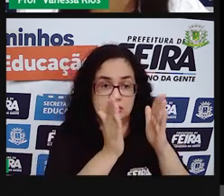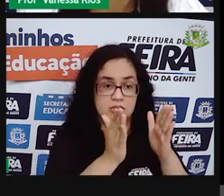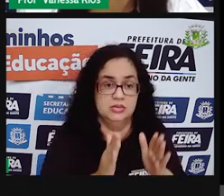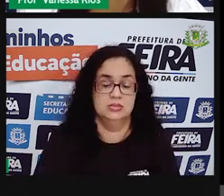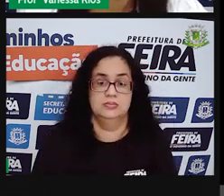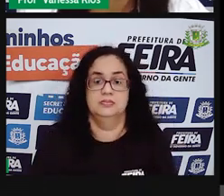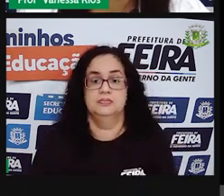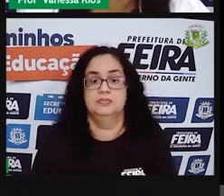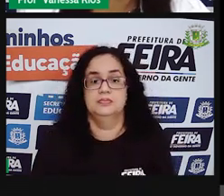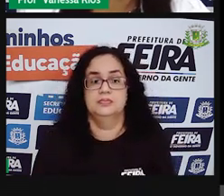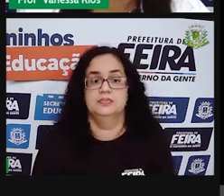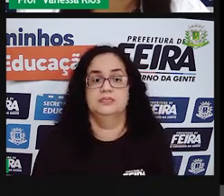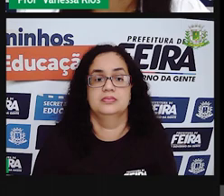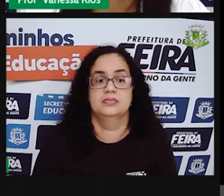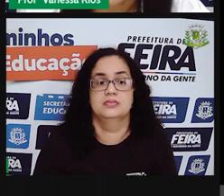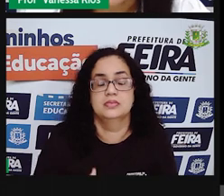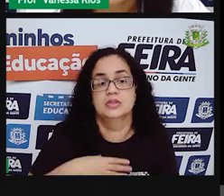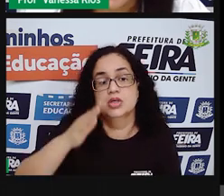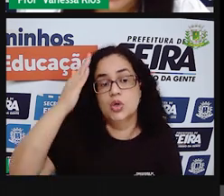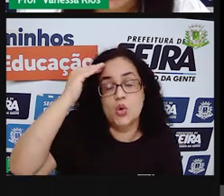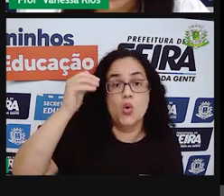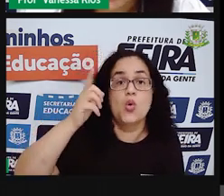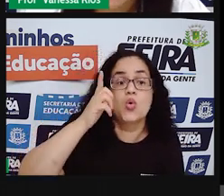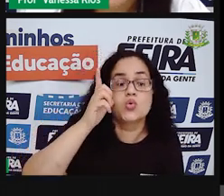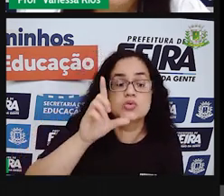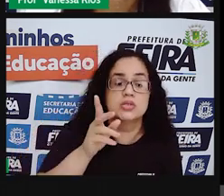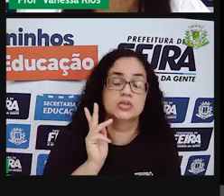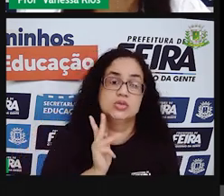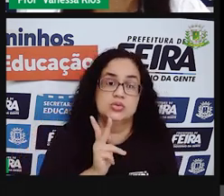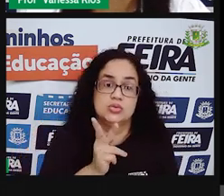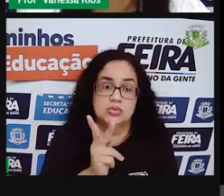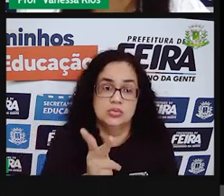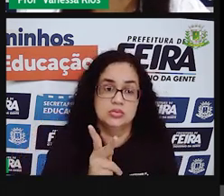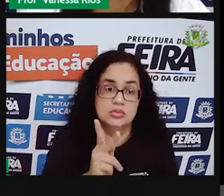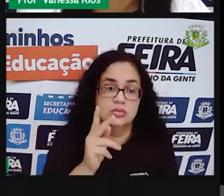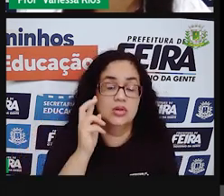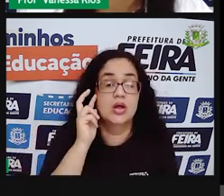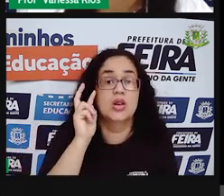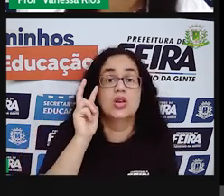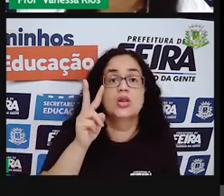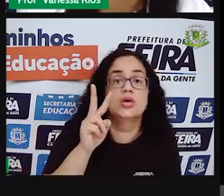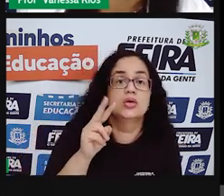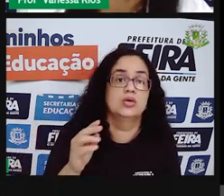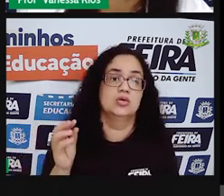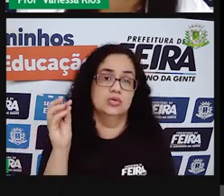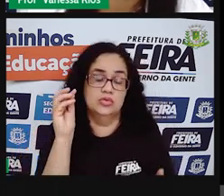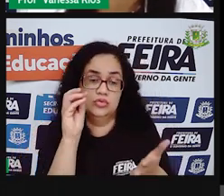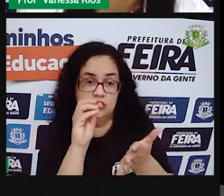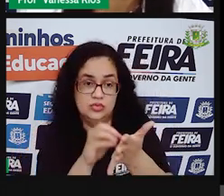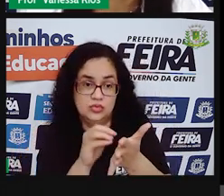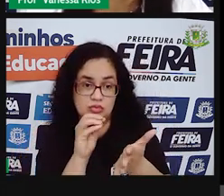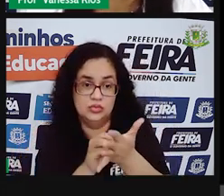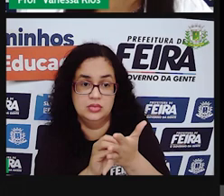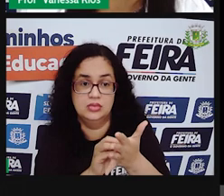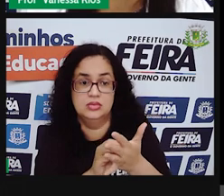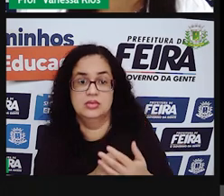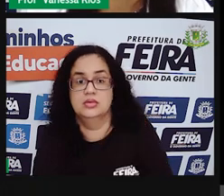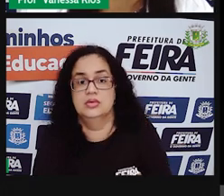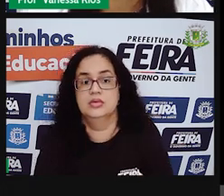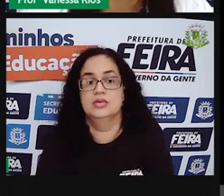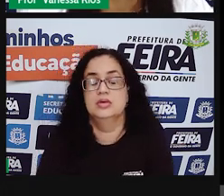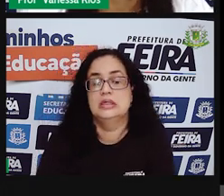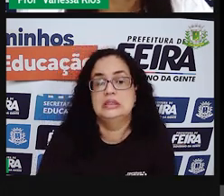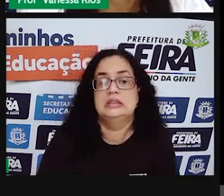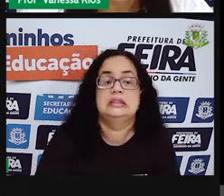esta sequência. Então, a gente só consegue dar continuidade ou descobrir algum termo faltoso, né? Quando a gente não está